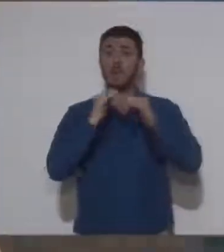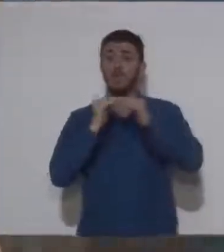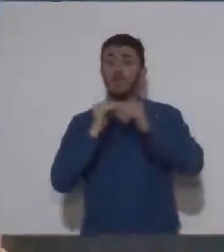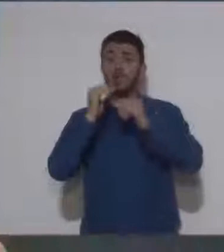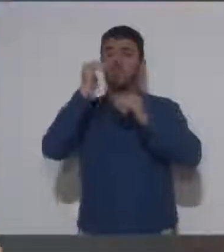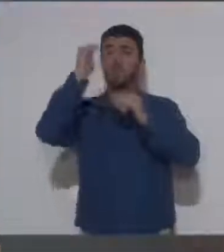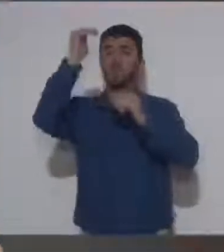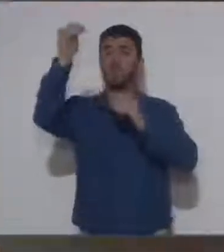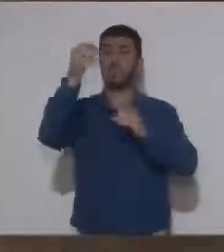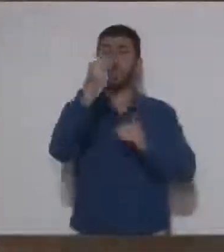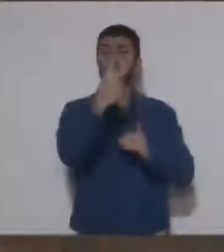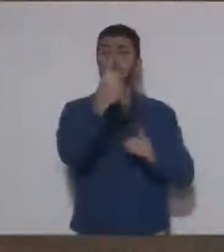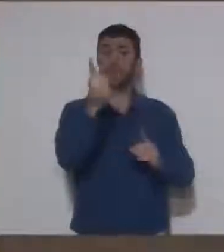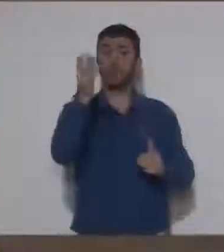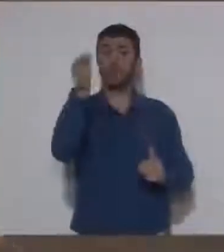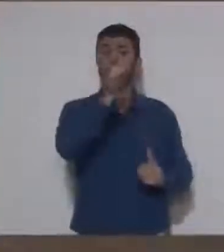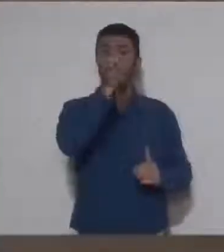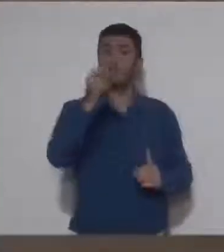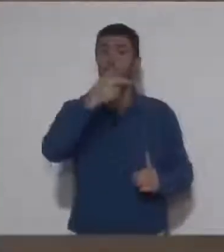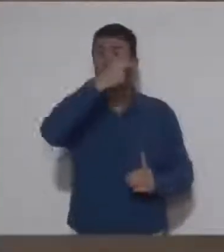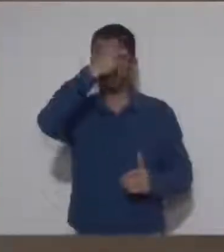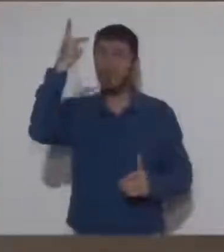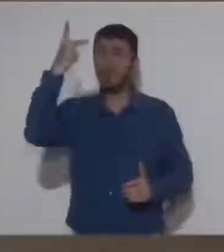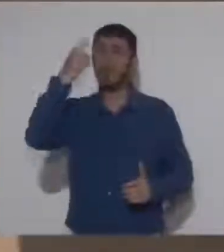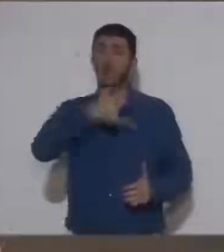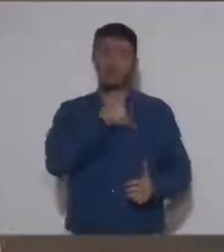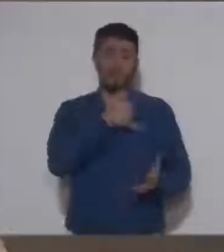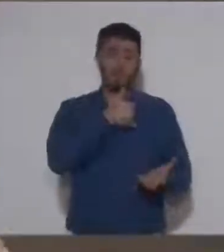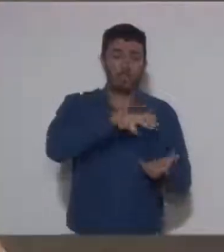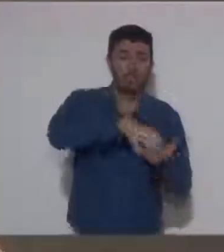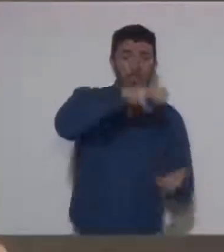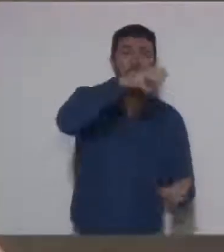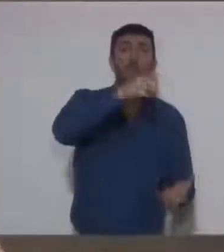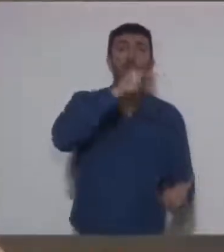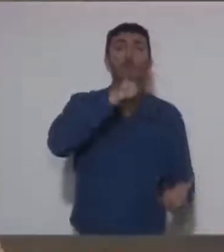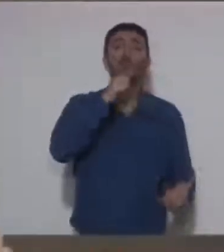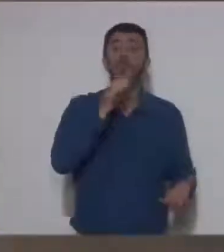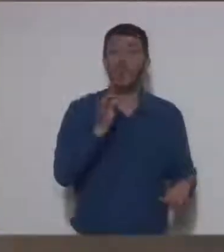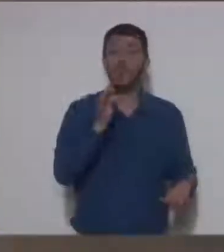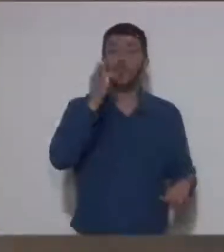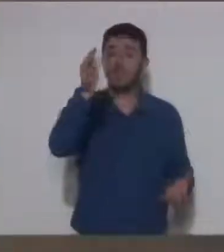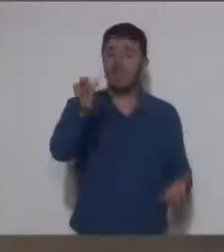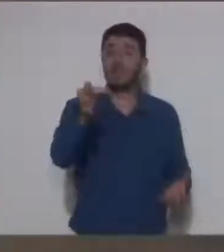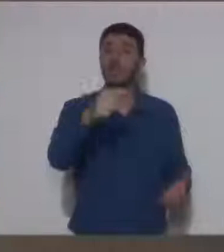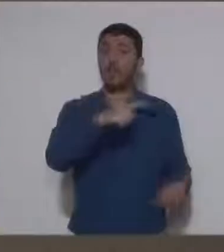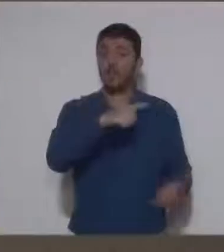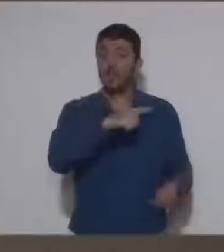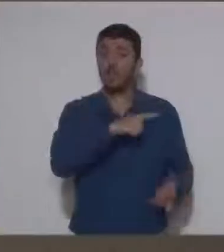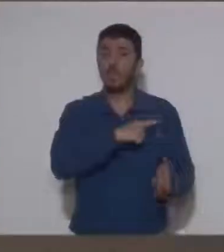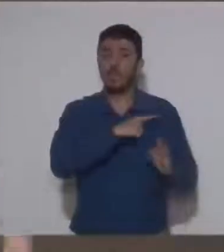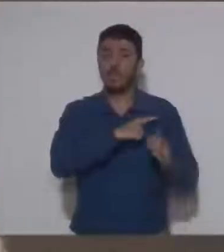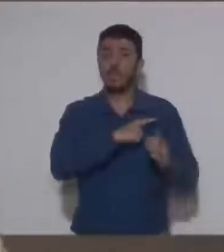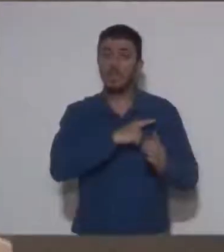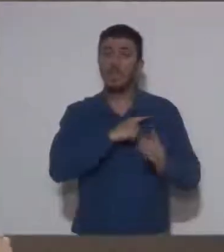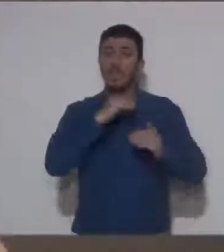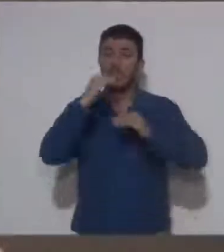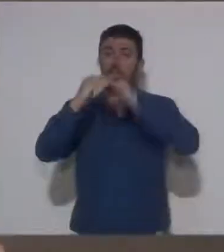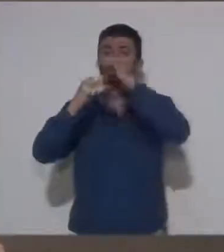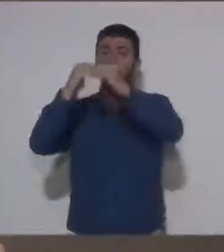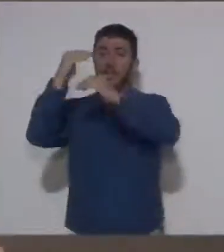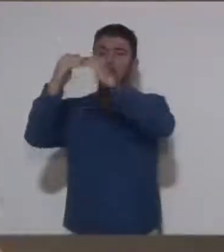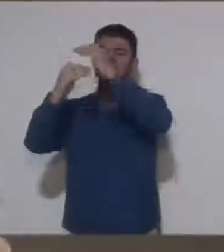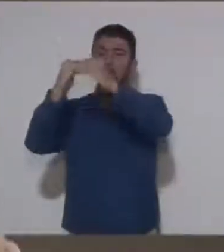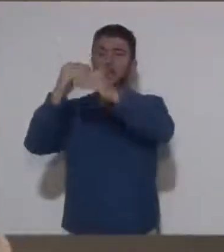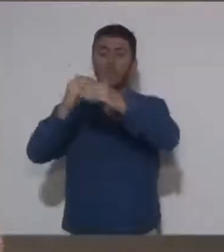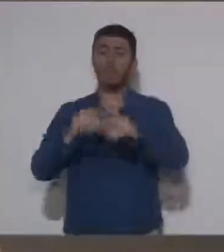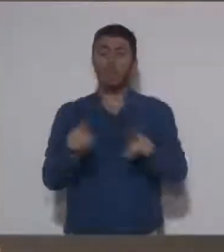é gigantesca a demanda que se apresenta. E já, utilizando um dado muito presente,